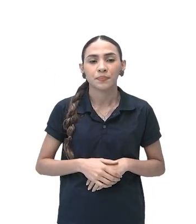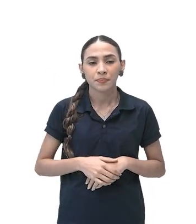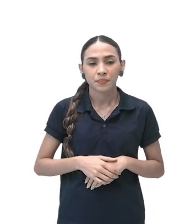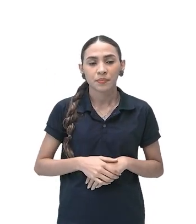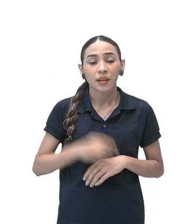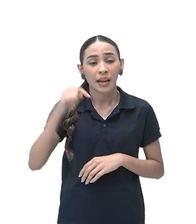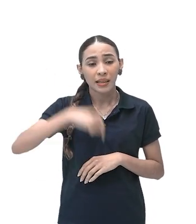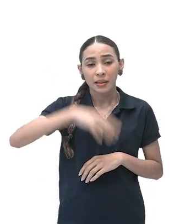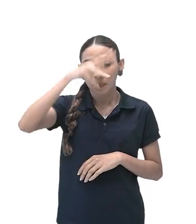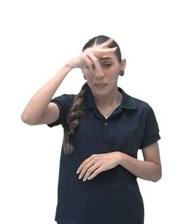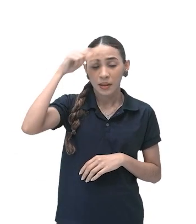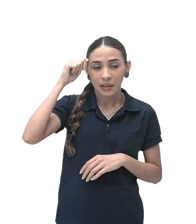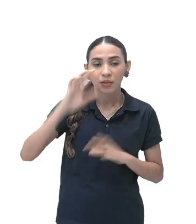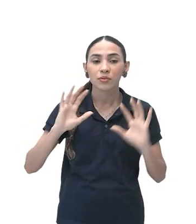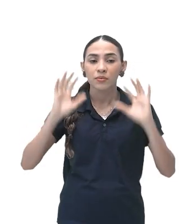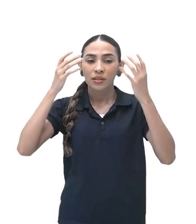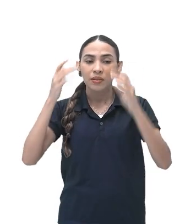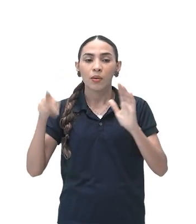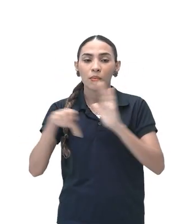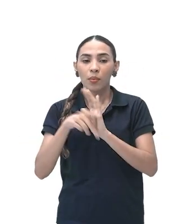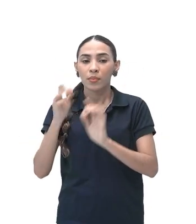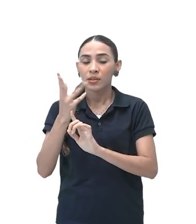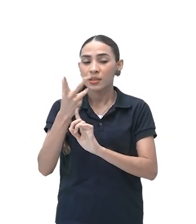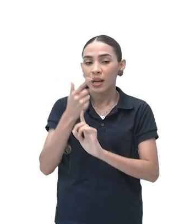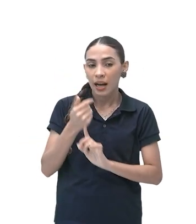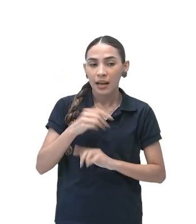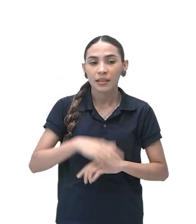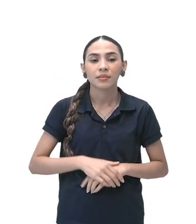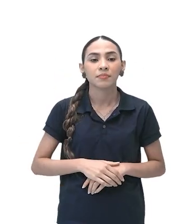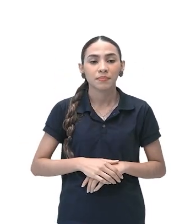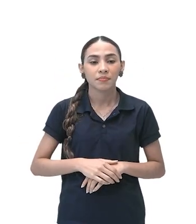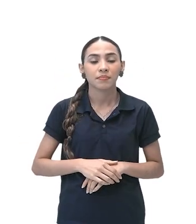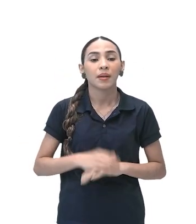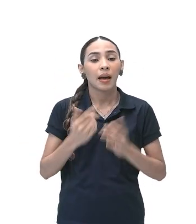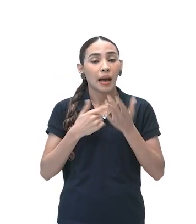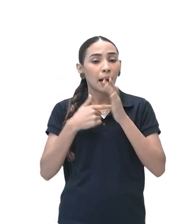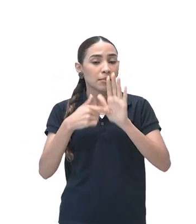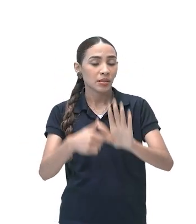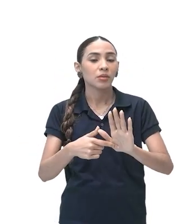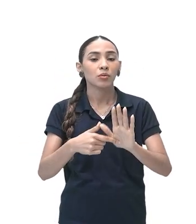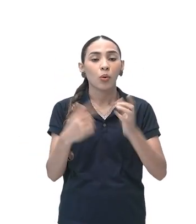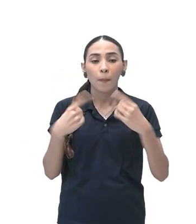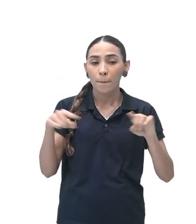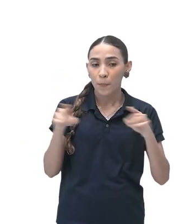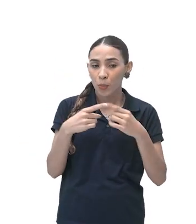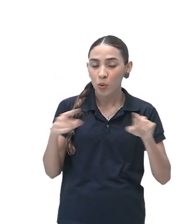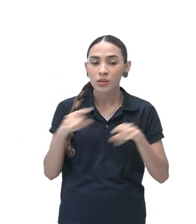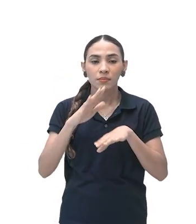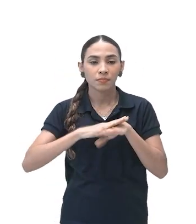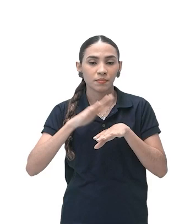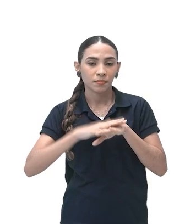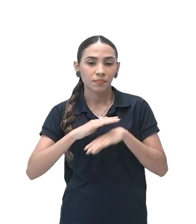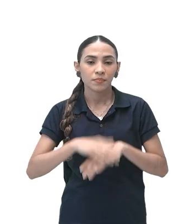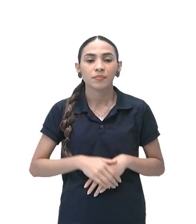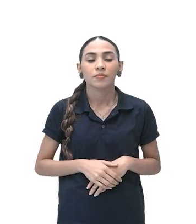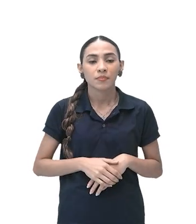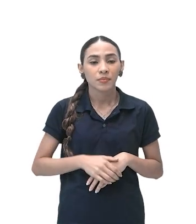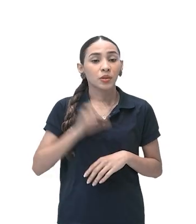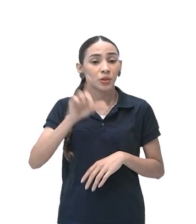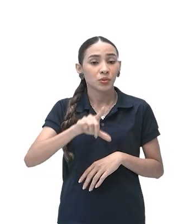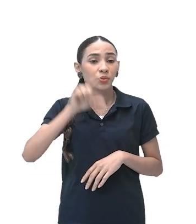aconteceu aqui em Manaus, esse festival de artes. Ela foi uma das que apresentou a sua música autoral. E foi isso que nos